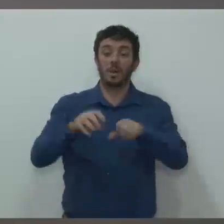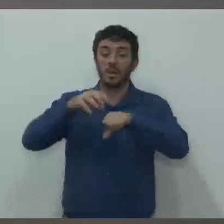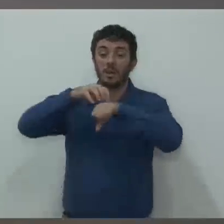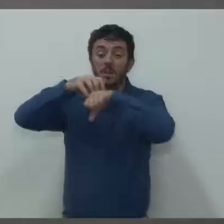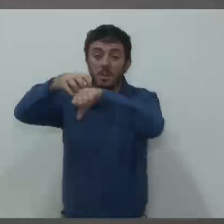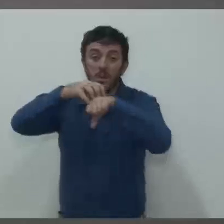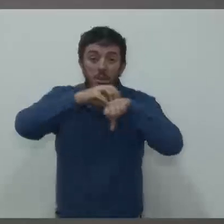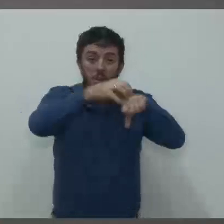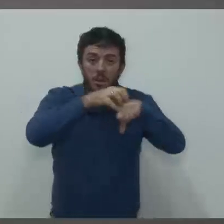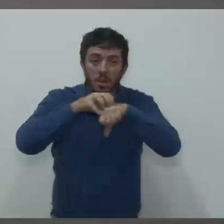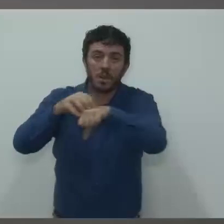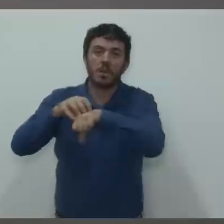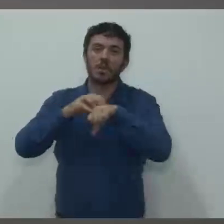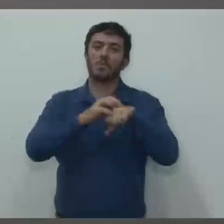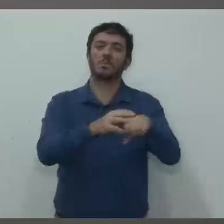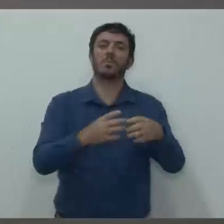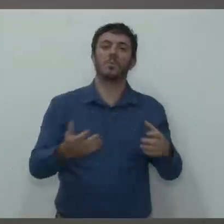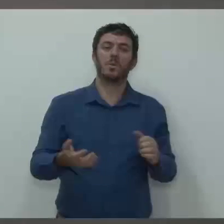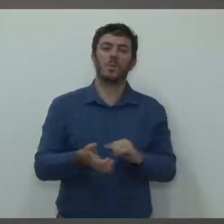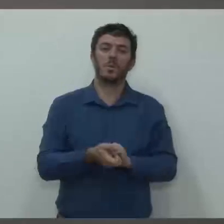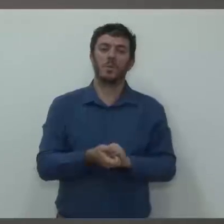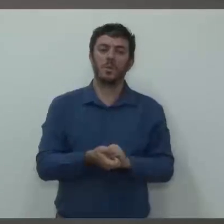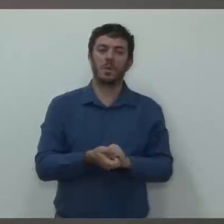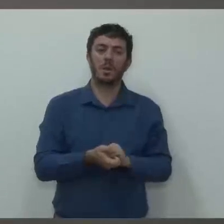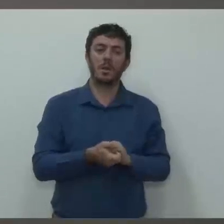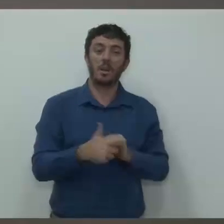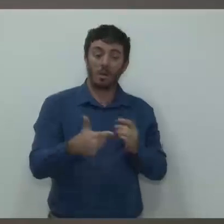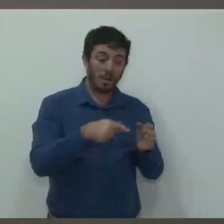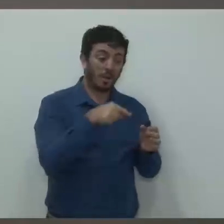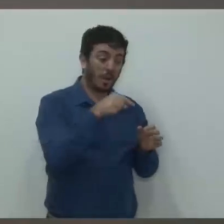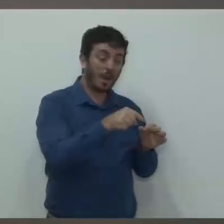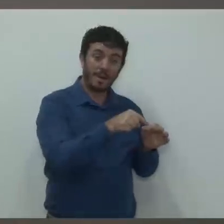tem falado-se bastante da mobilidade, e aí o plano ele continua.